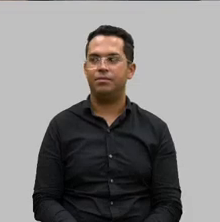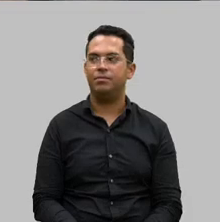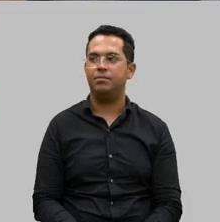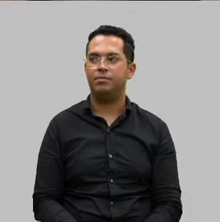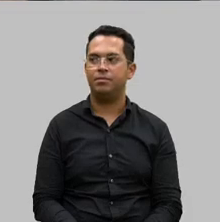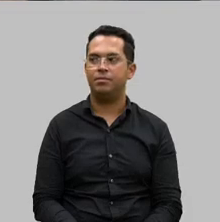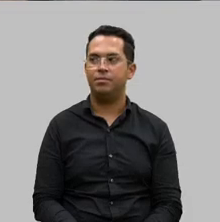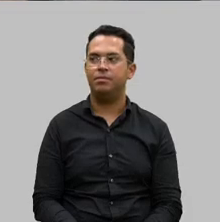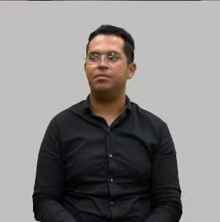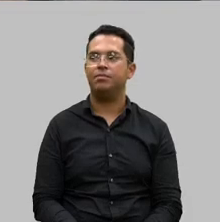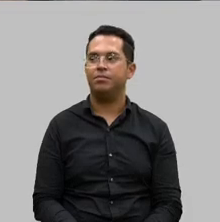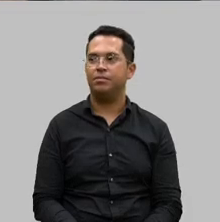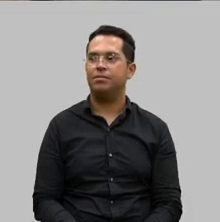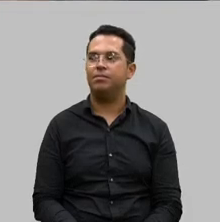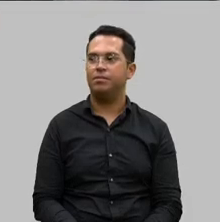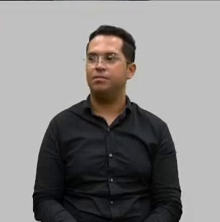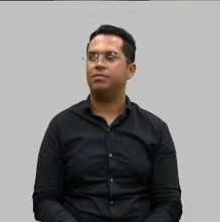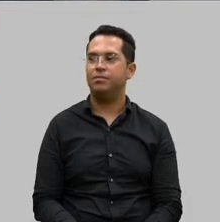para